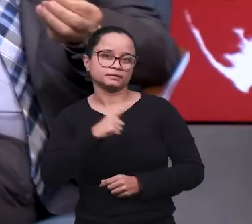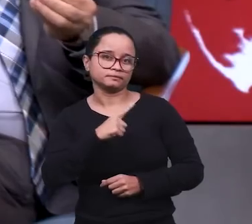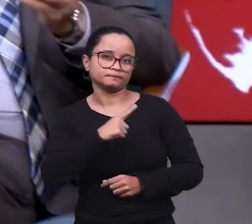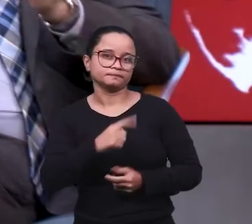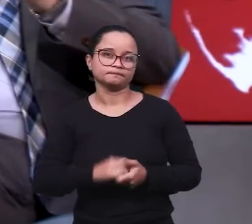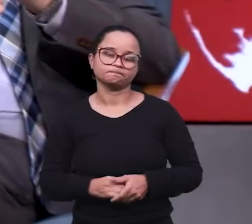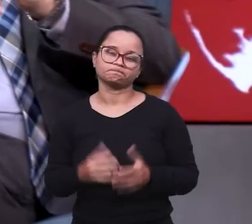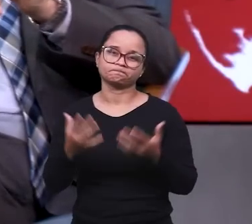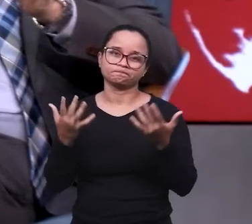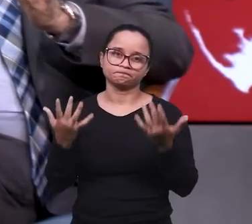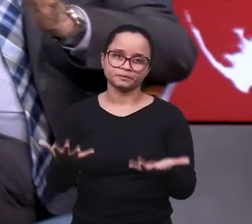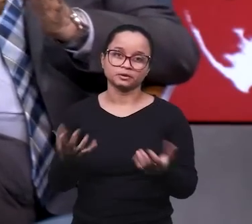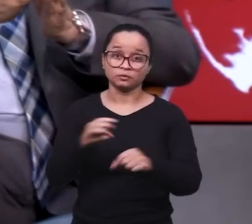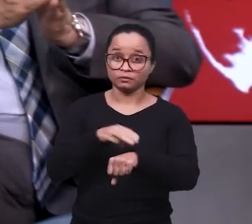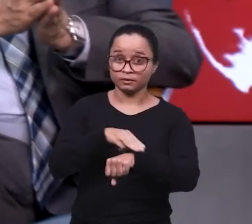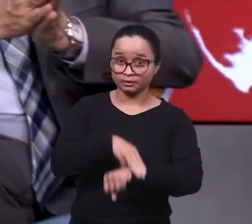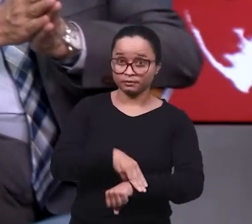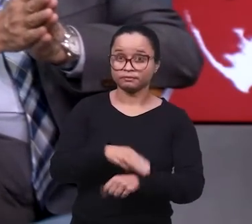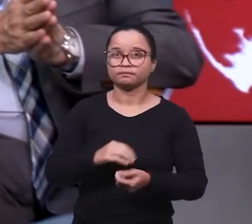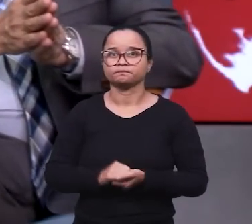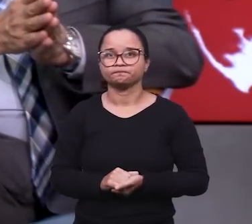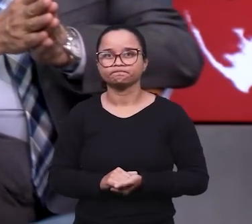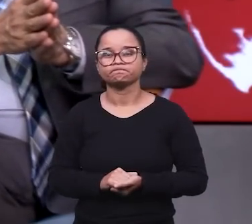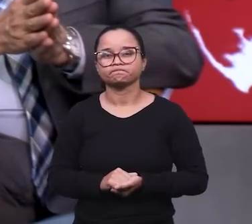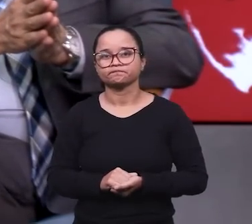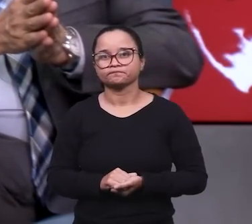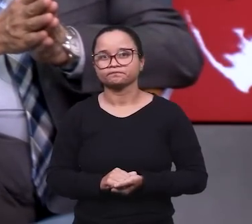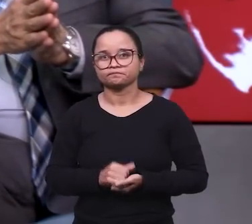vivo. Então, o ministério